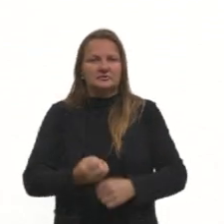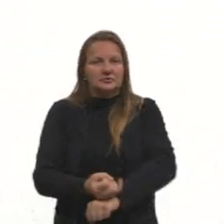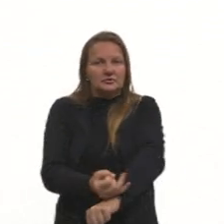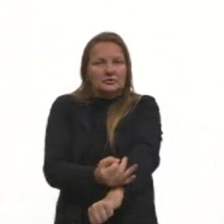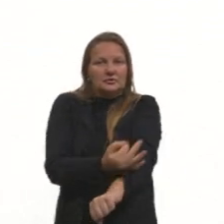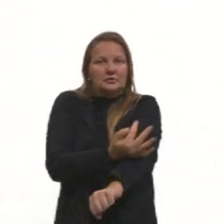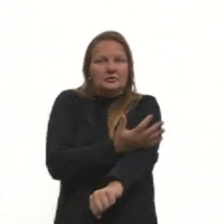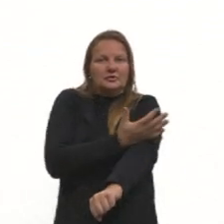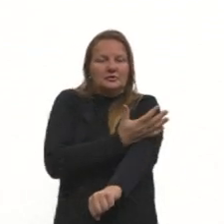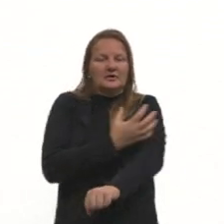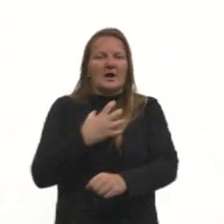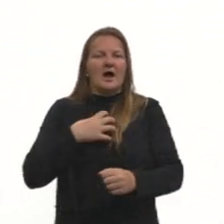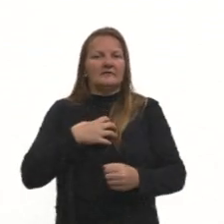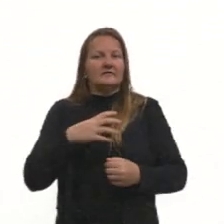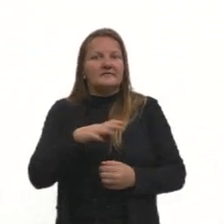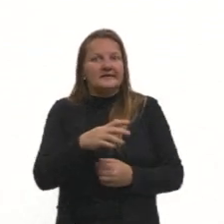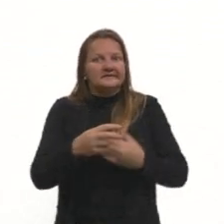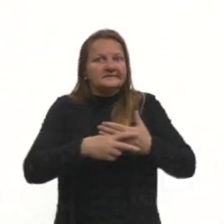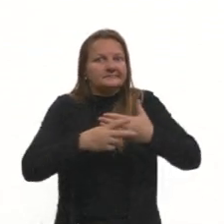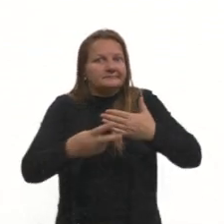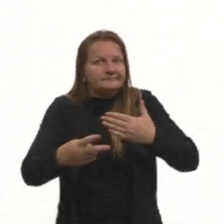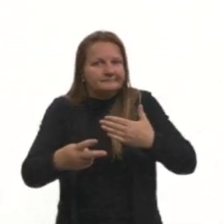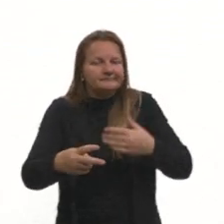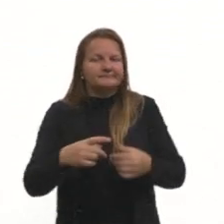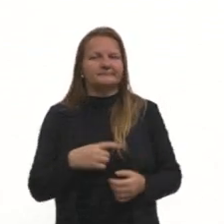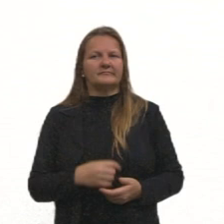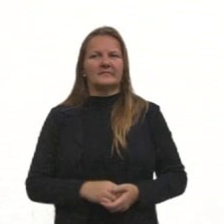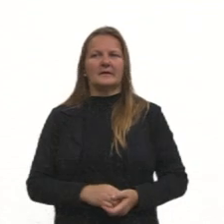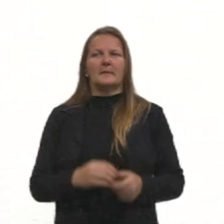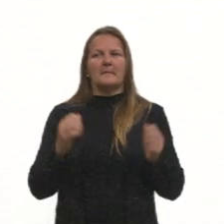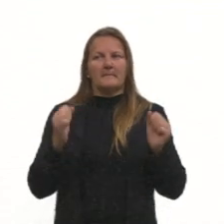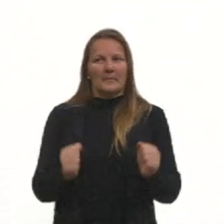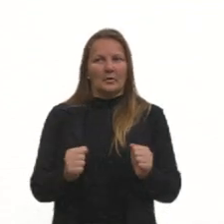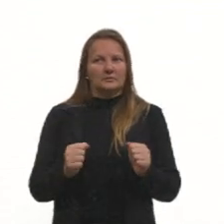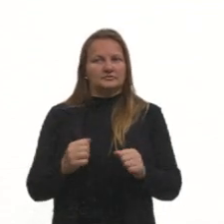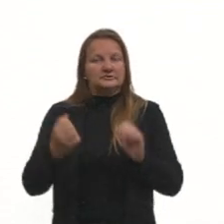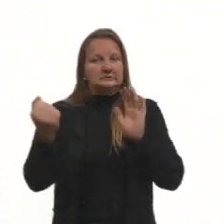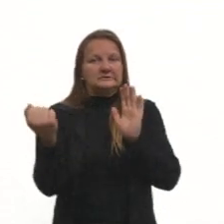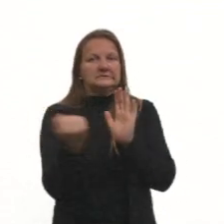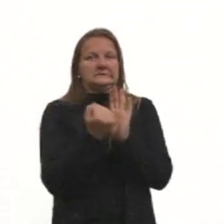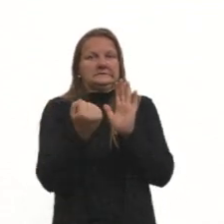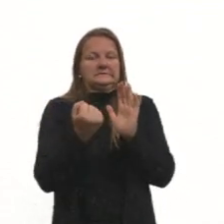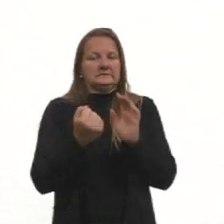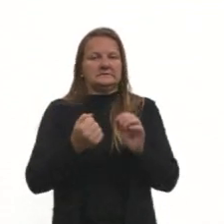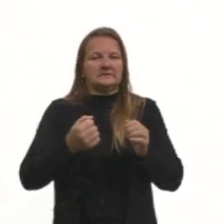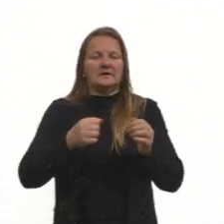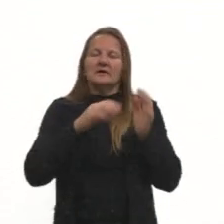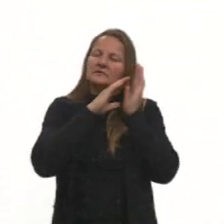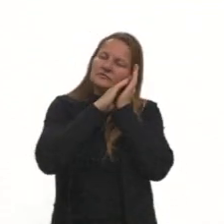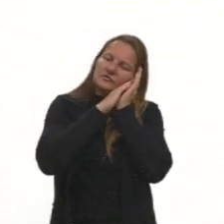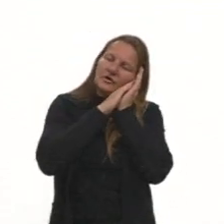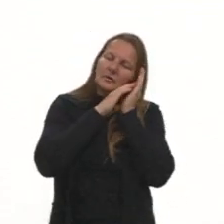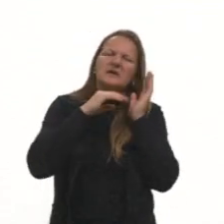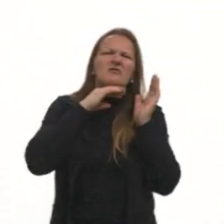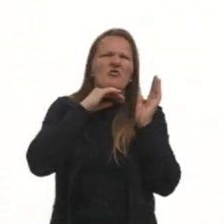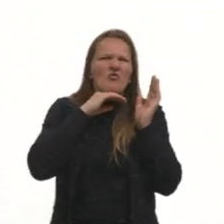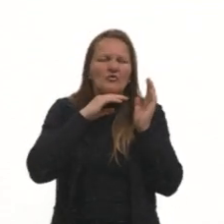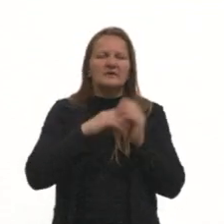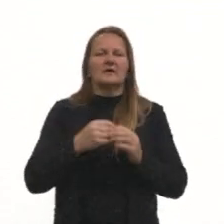alguns sintomas da ansiedade excedidos podem afetar a qualidade do Sono alimentação